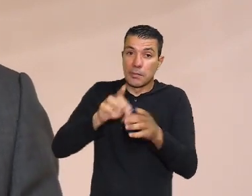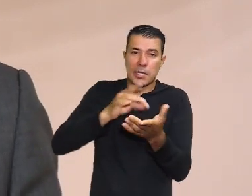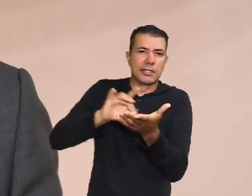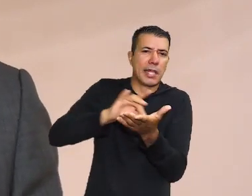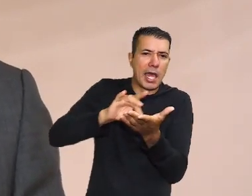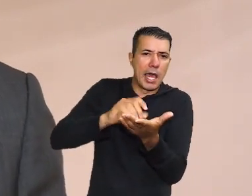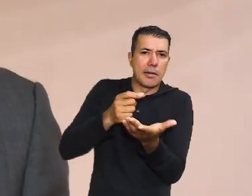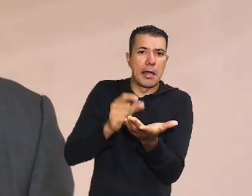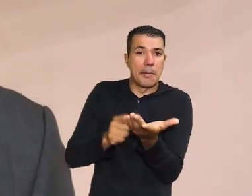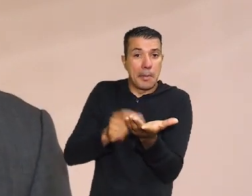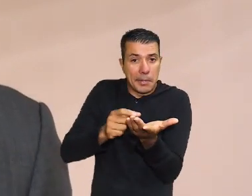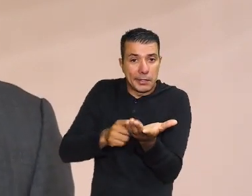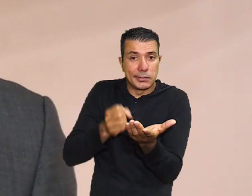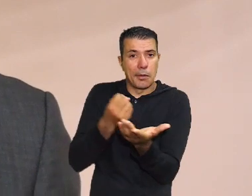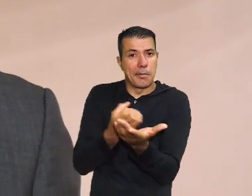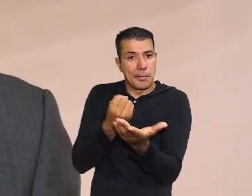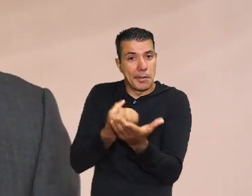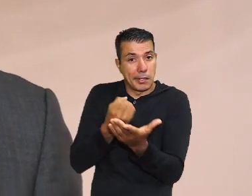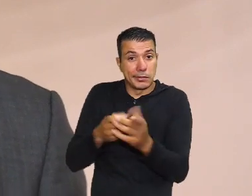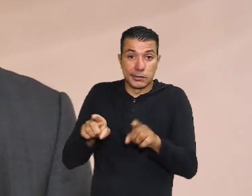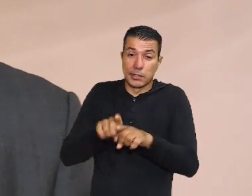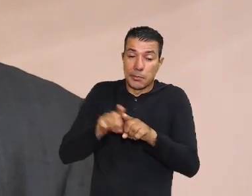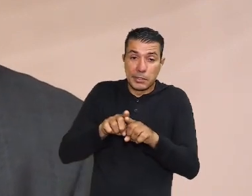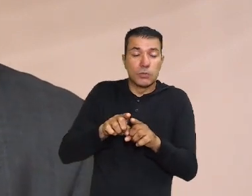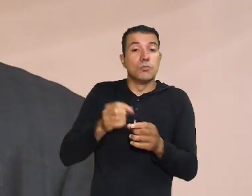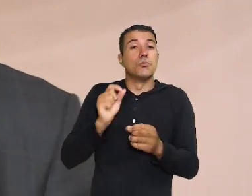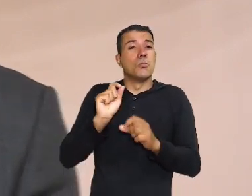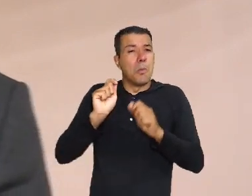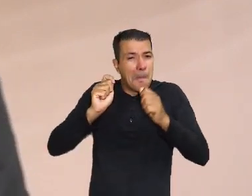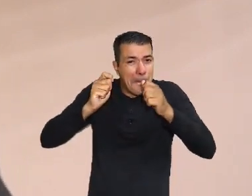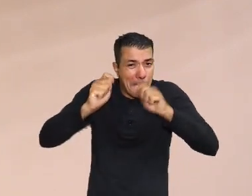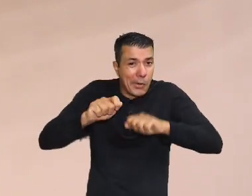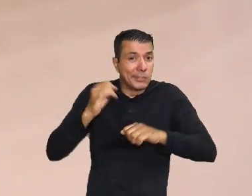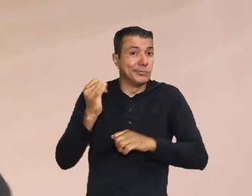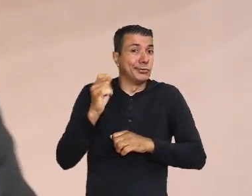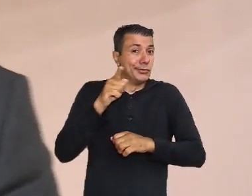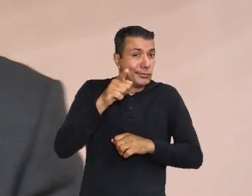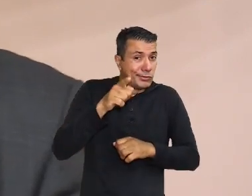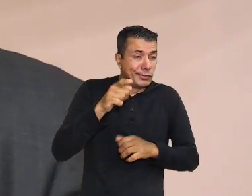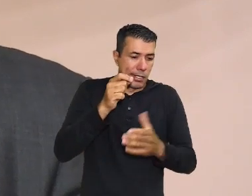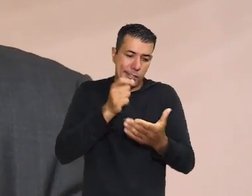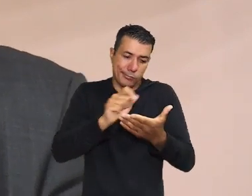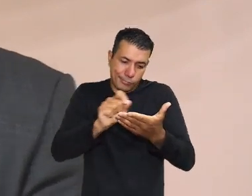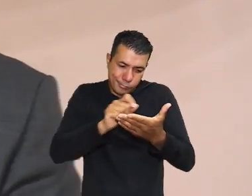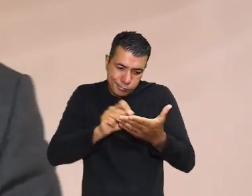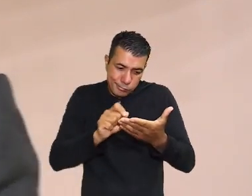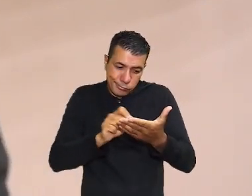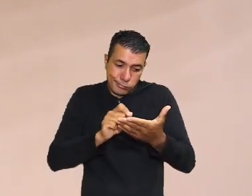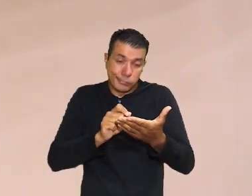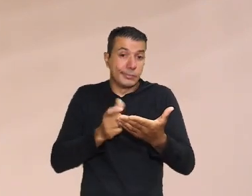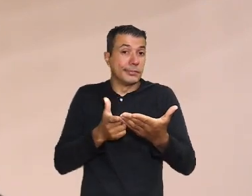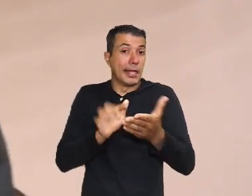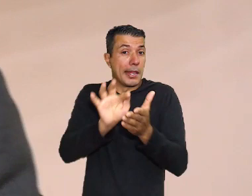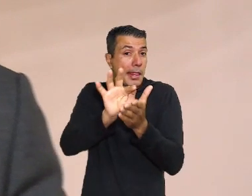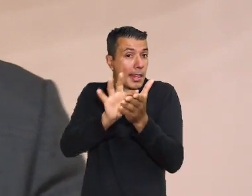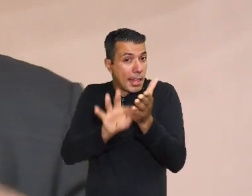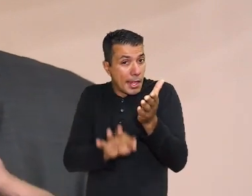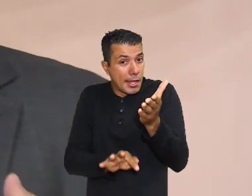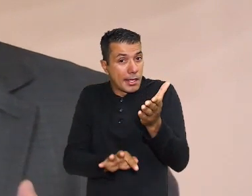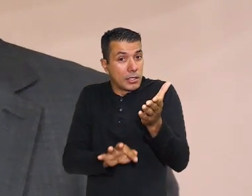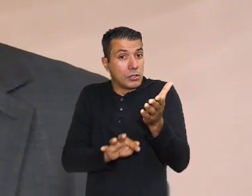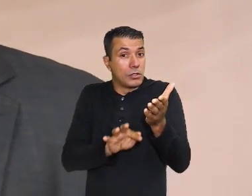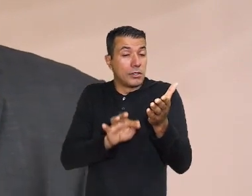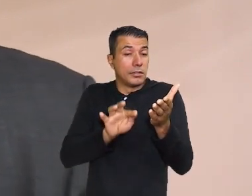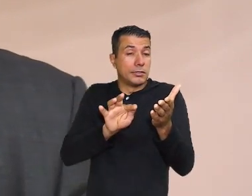o seu aplicativo, para que você possa tomar nota, é importante você tomar nota dos textos, de repente você pode também,